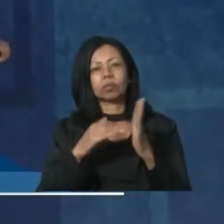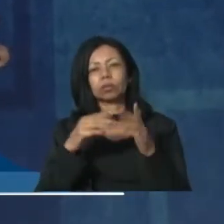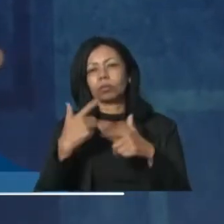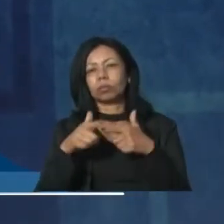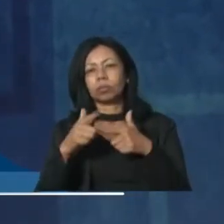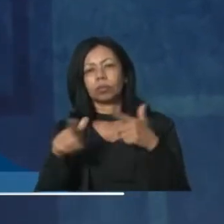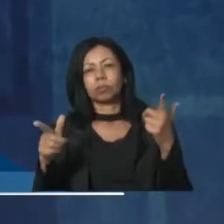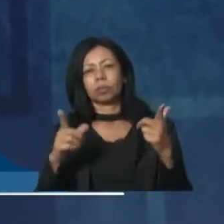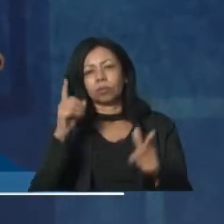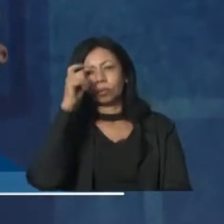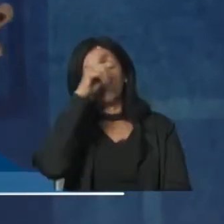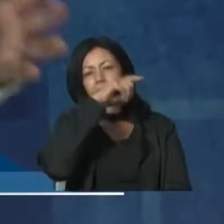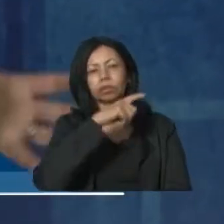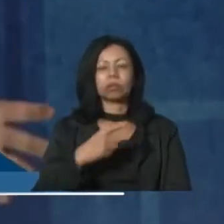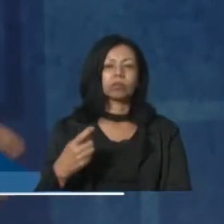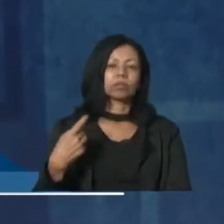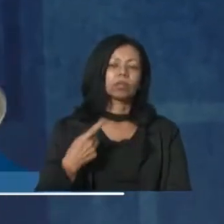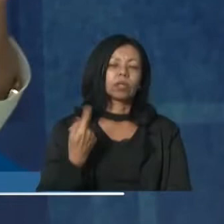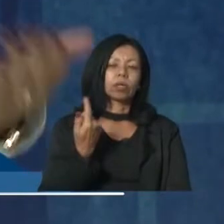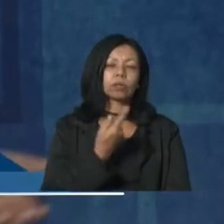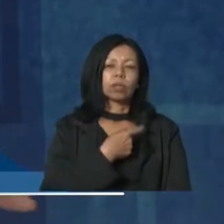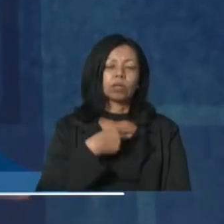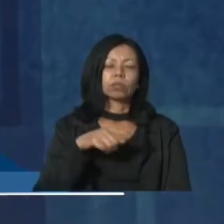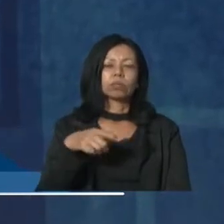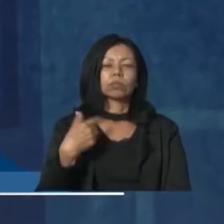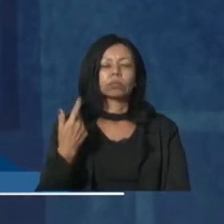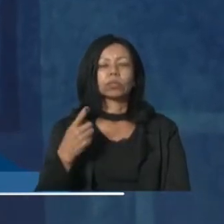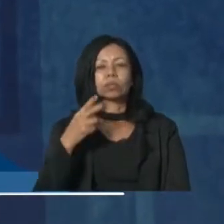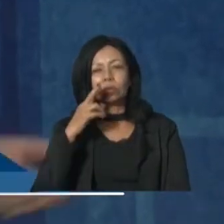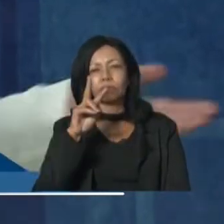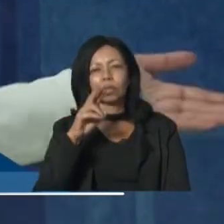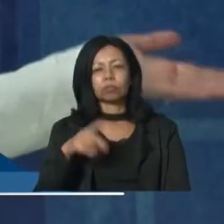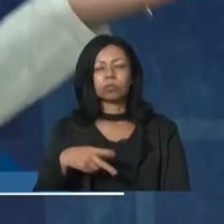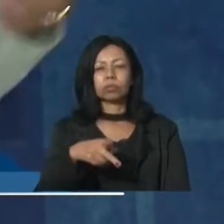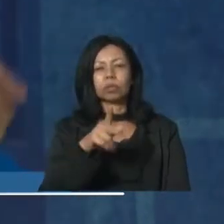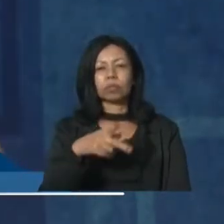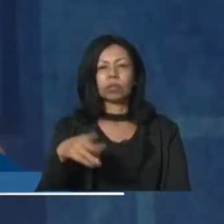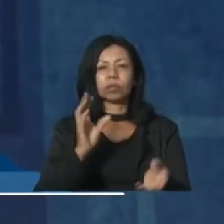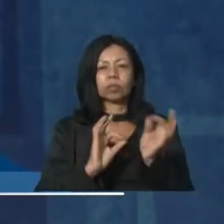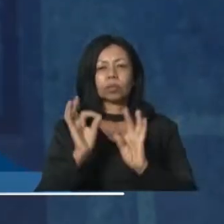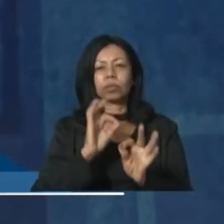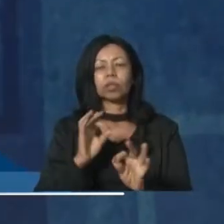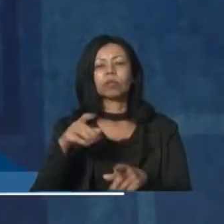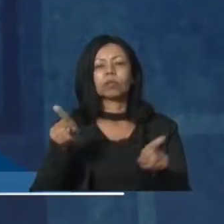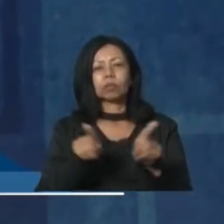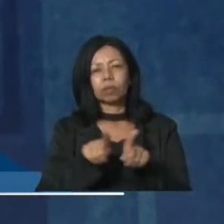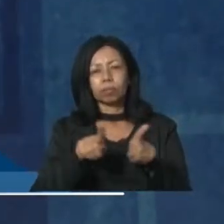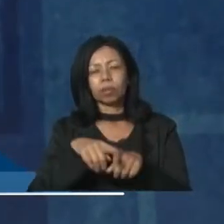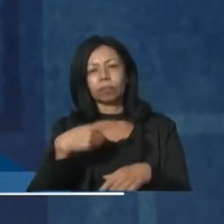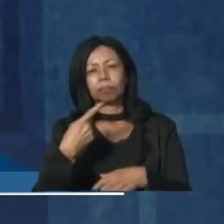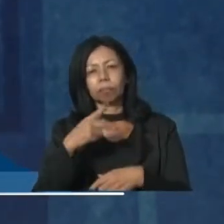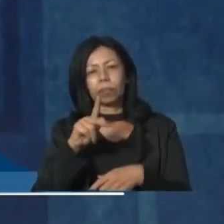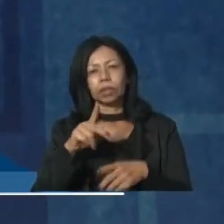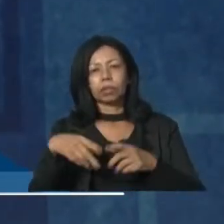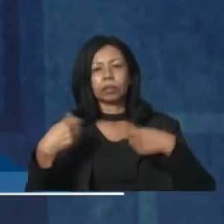vive casos de subnotificação gritantes. A gente tem acompanhado isso. Então, esse projeto vem de encontro também a essa